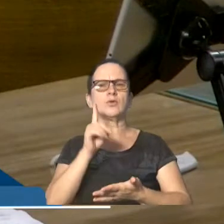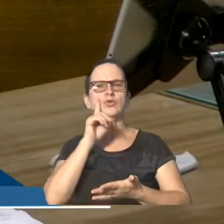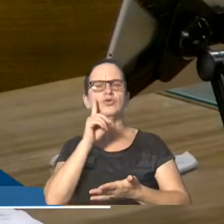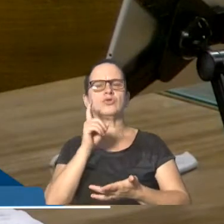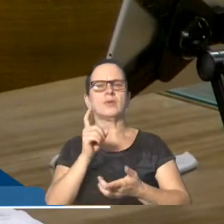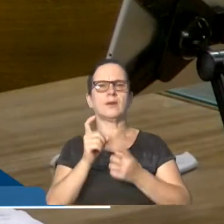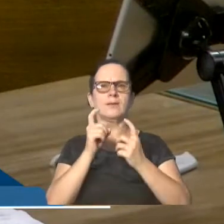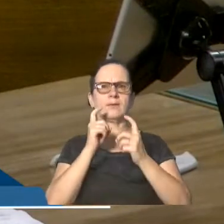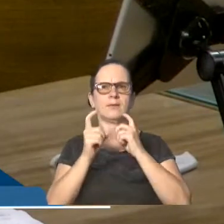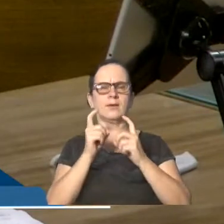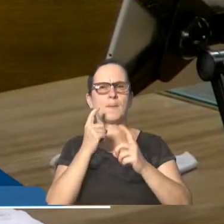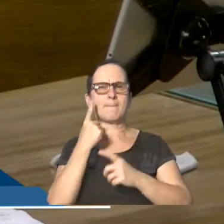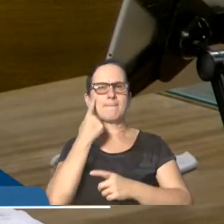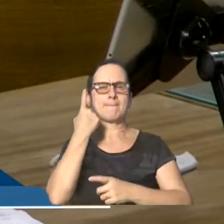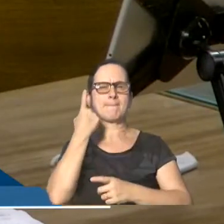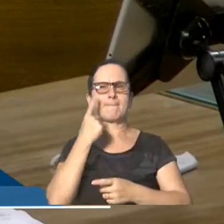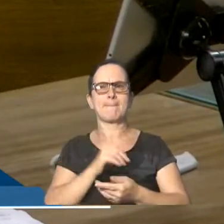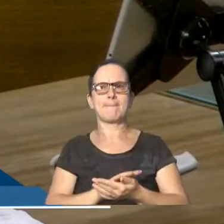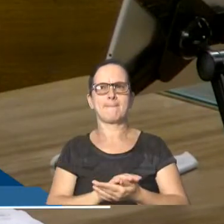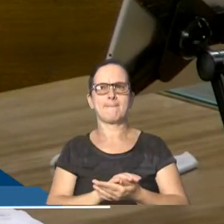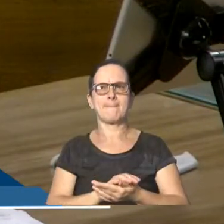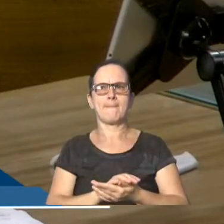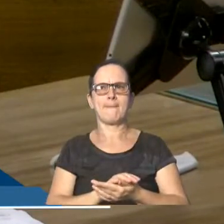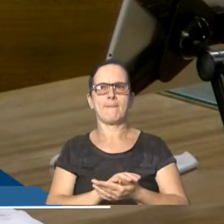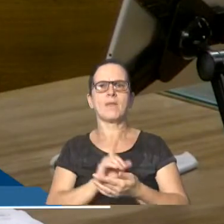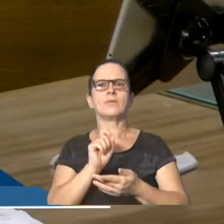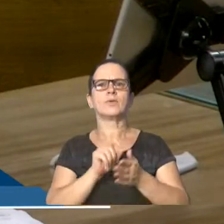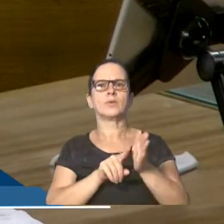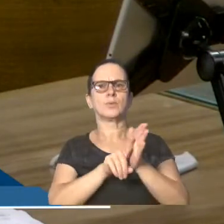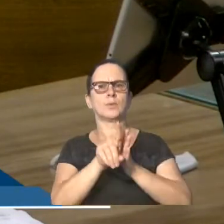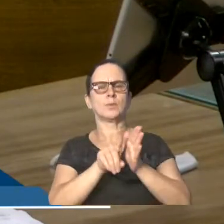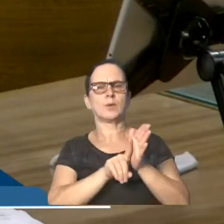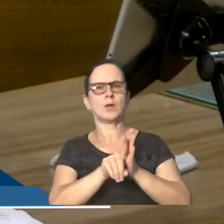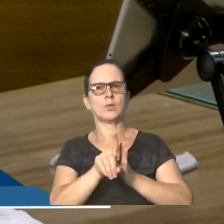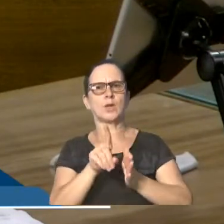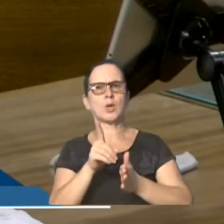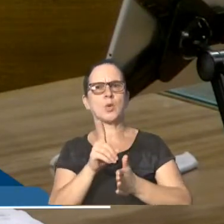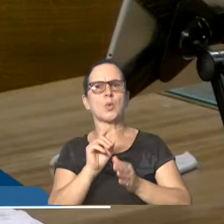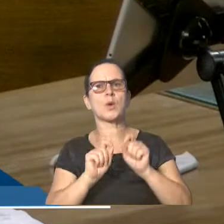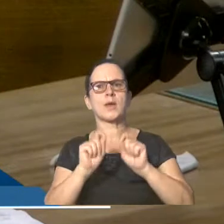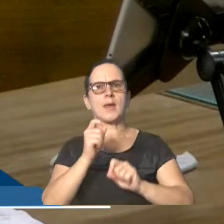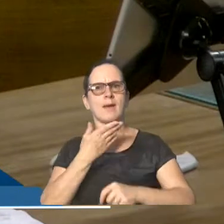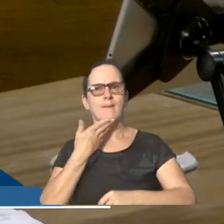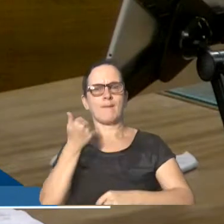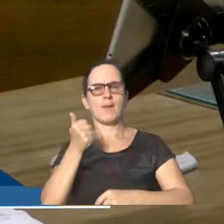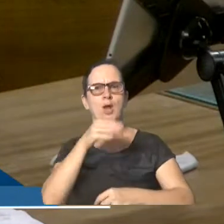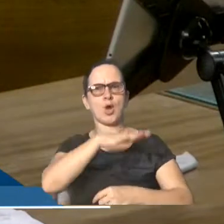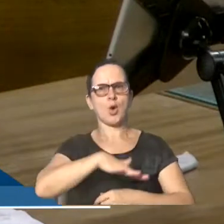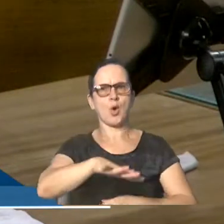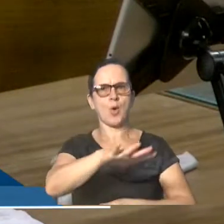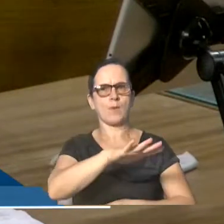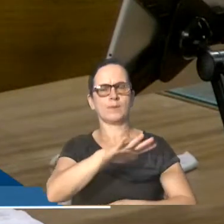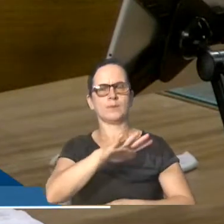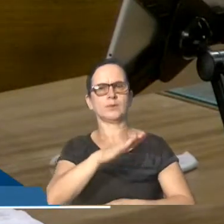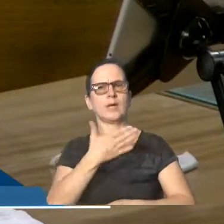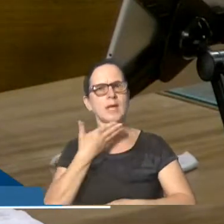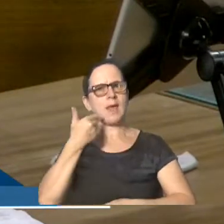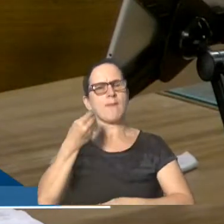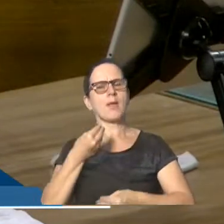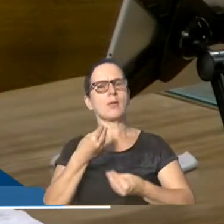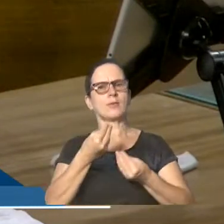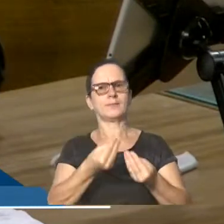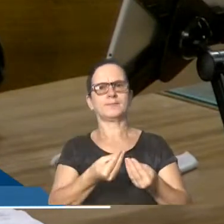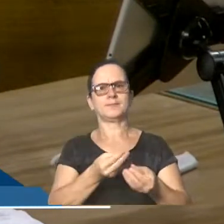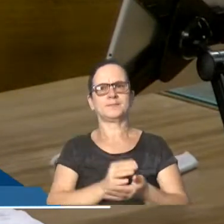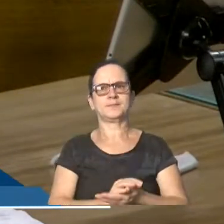eu me lembro ainda, que eu fiz uma pergunta aqui naquele dia, qual era o melhor, né? para aquela comunidade que ali se